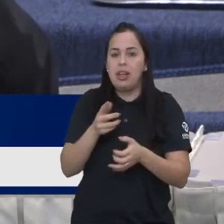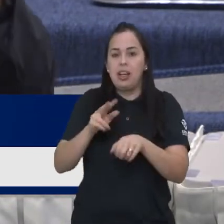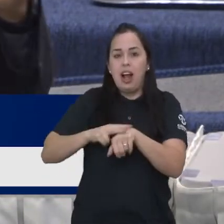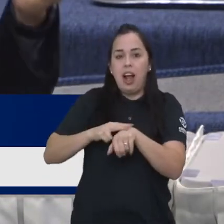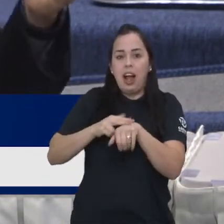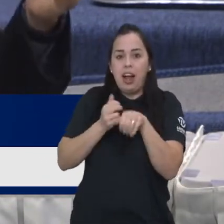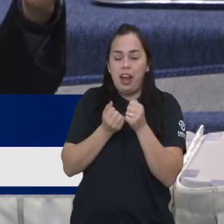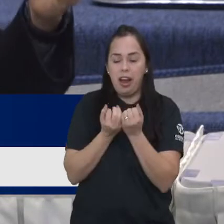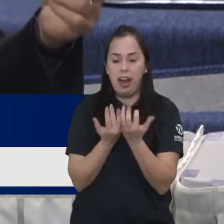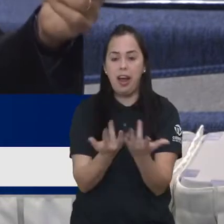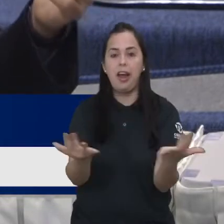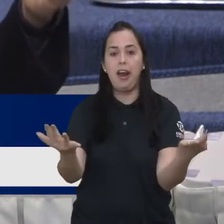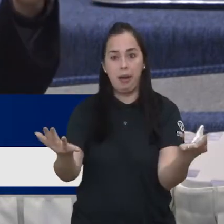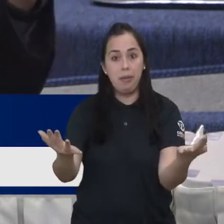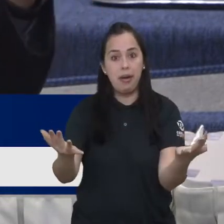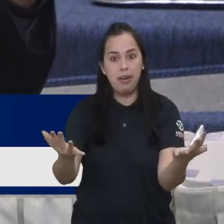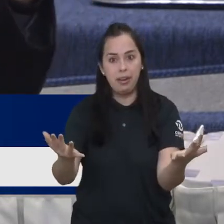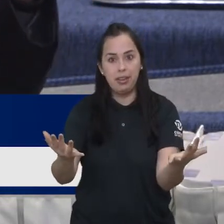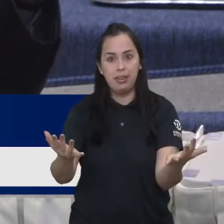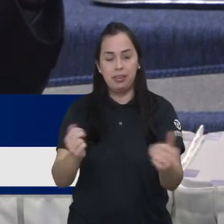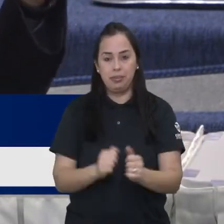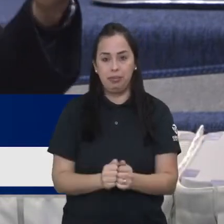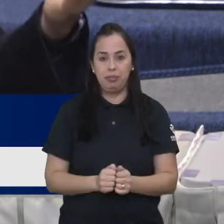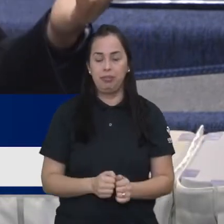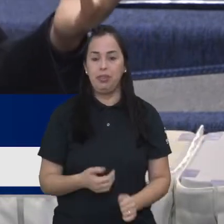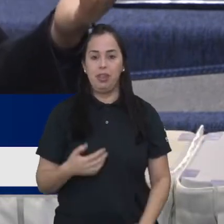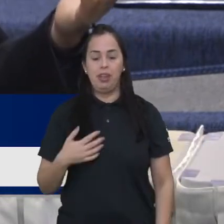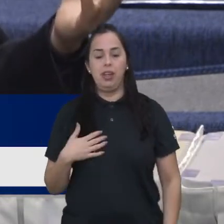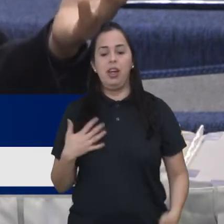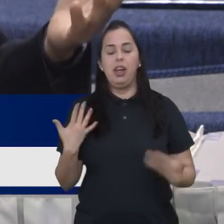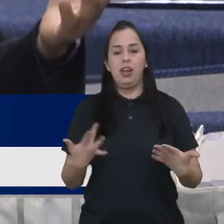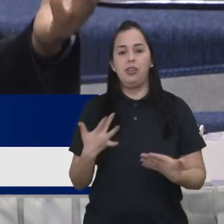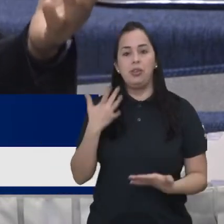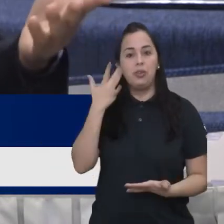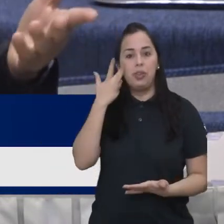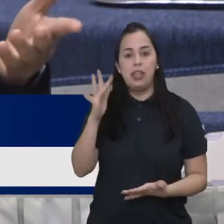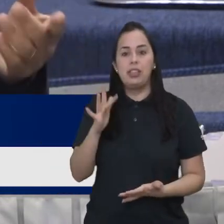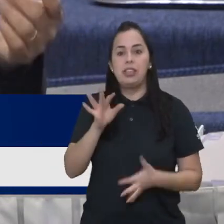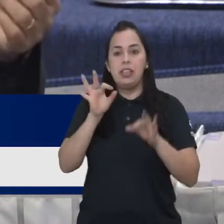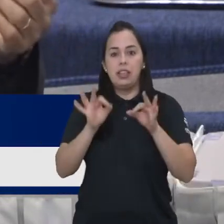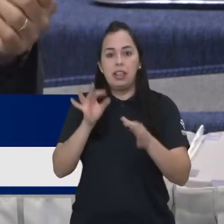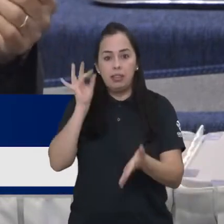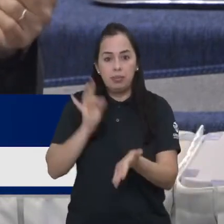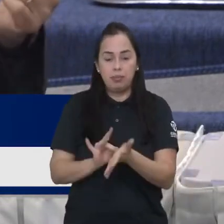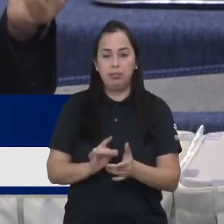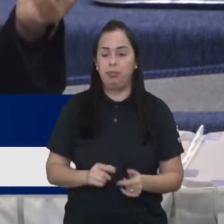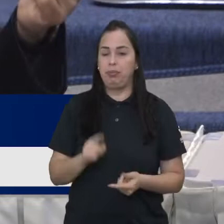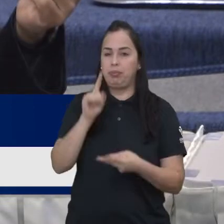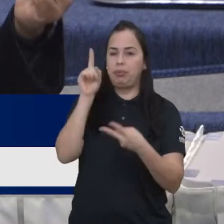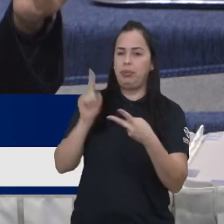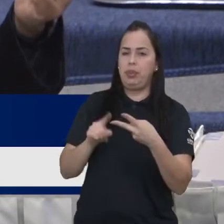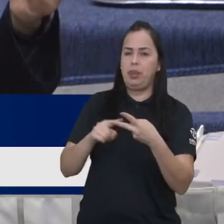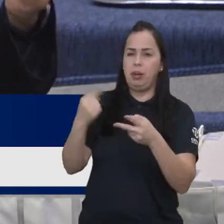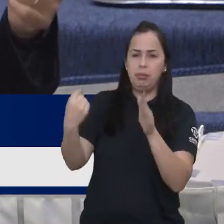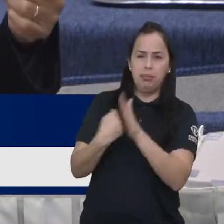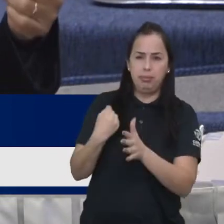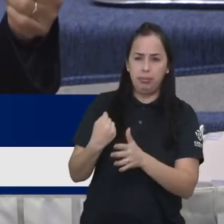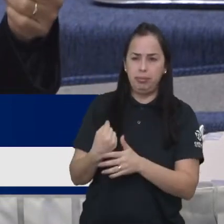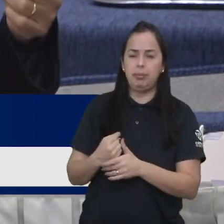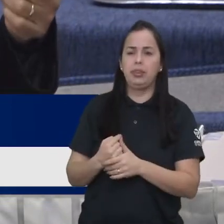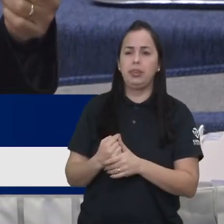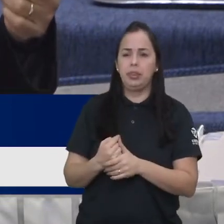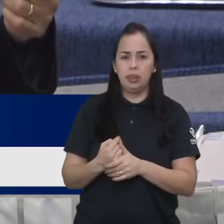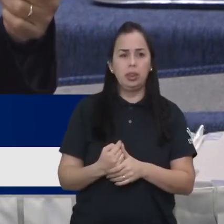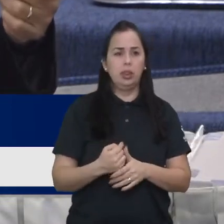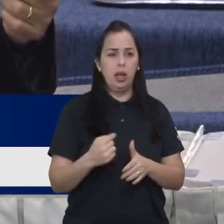mas as medidas estruturais, não sei, não tenho conhecimento de ser implementadas. A segunda pergunta sobre o plano